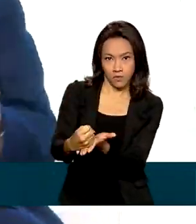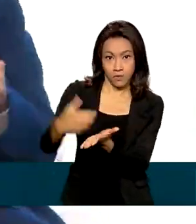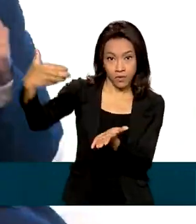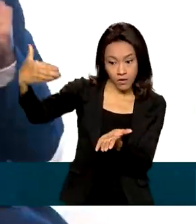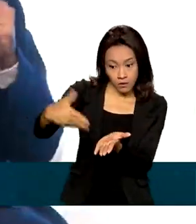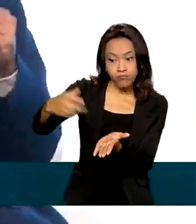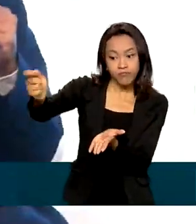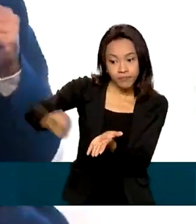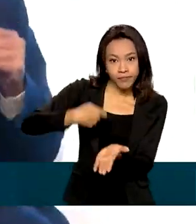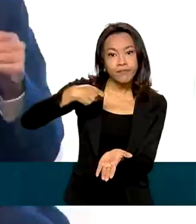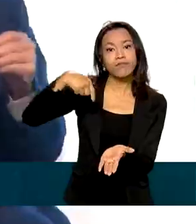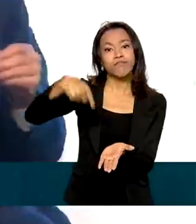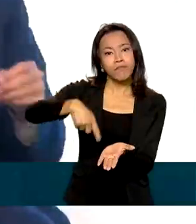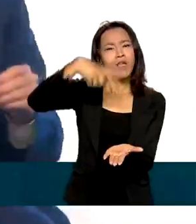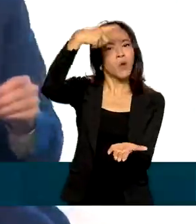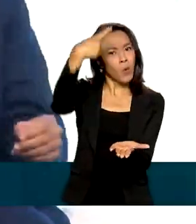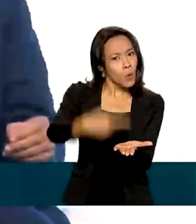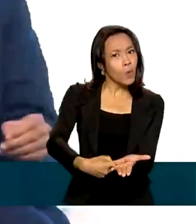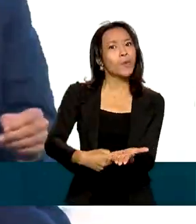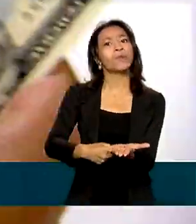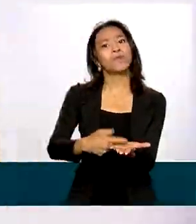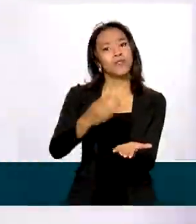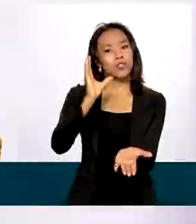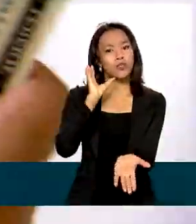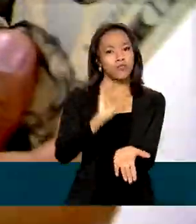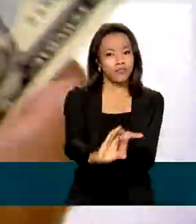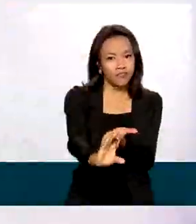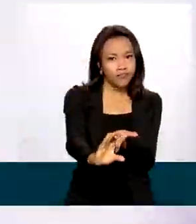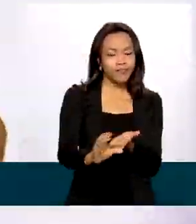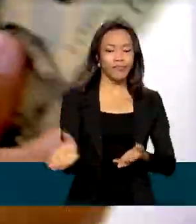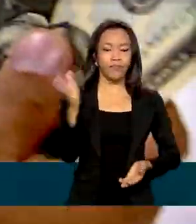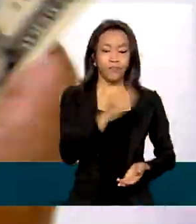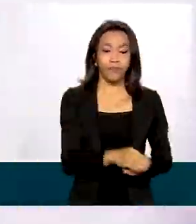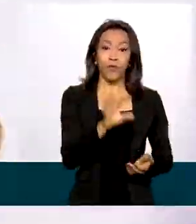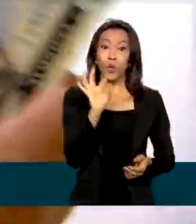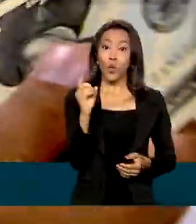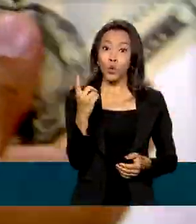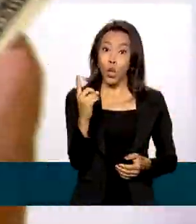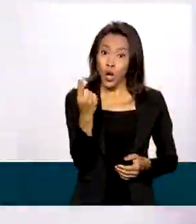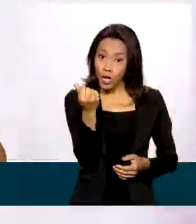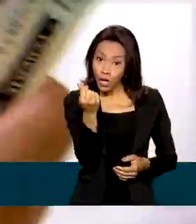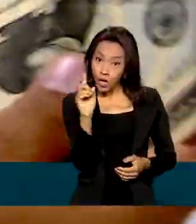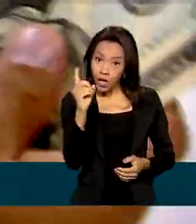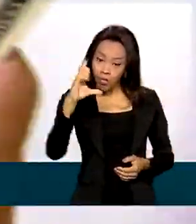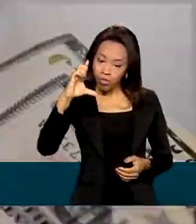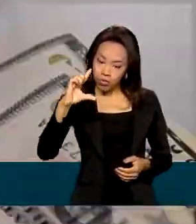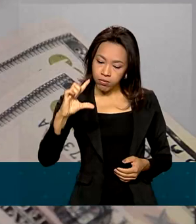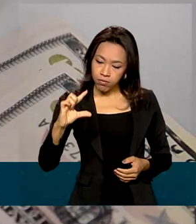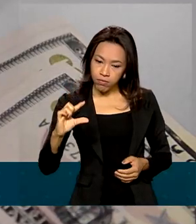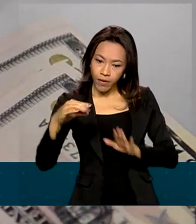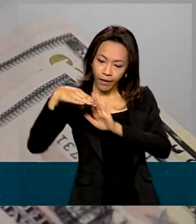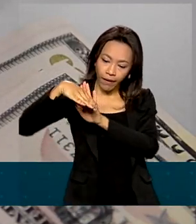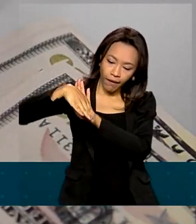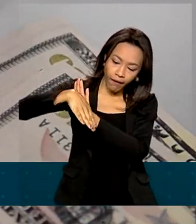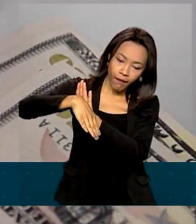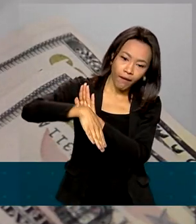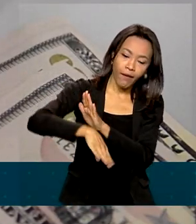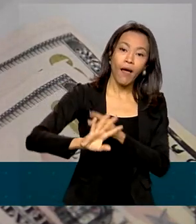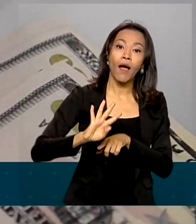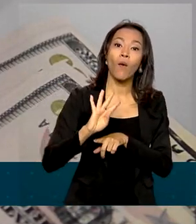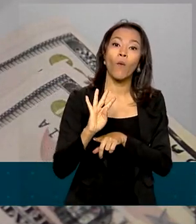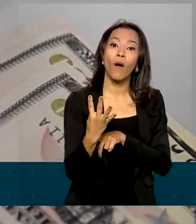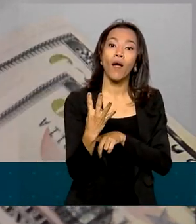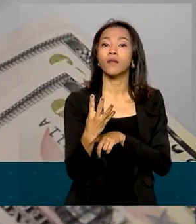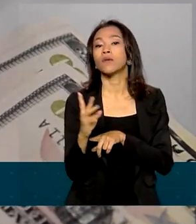Contratos assinados, compromissos de investimentos. Com o dólar em queda pelo sétimo dia consecutivo, chegando a